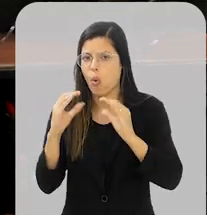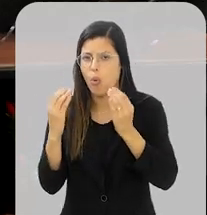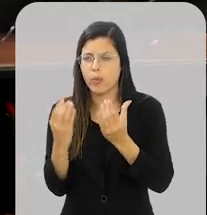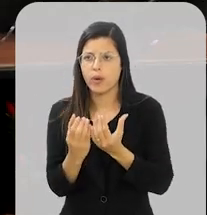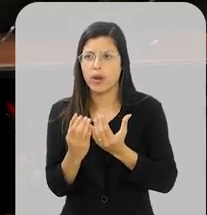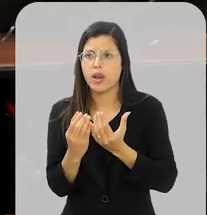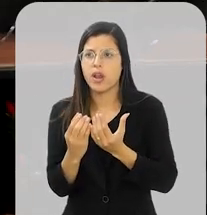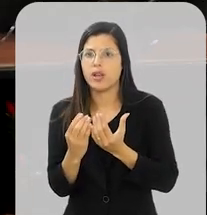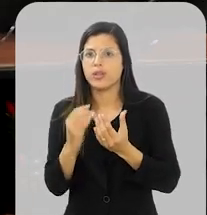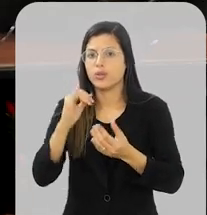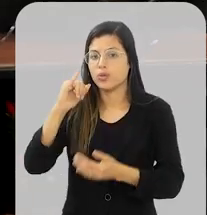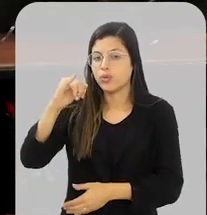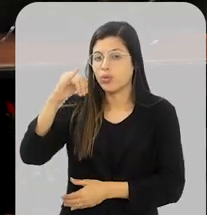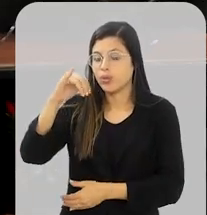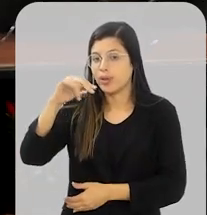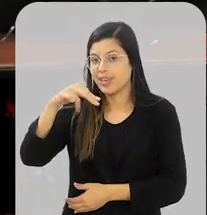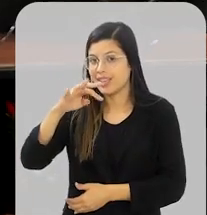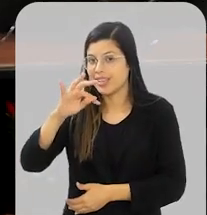congresso que era